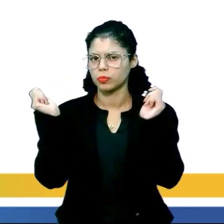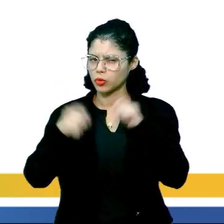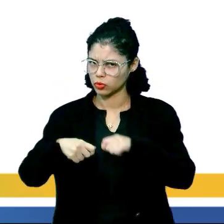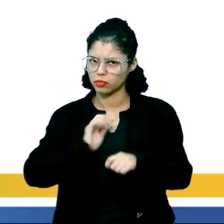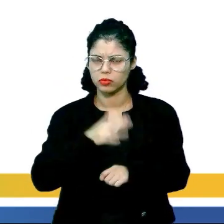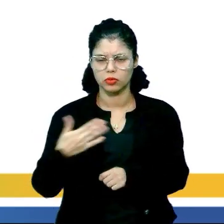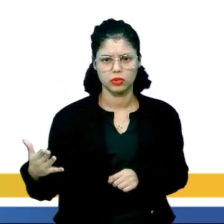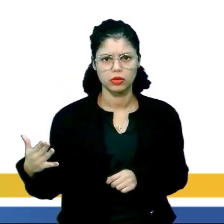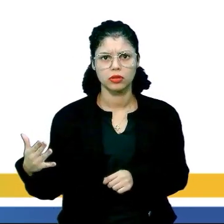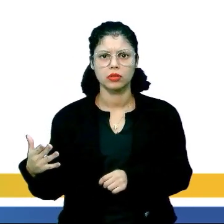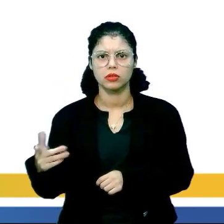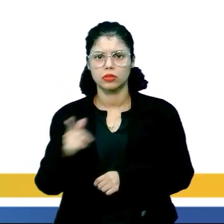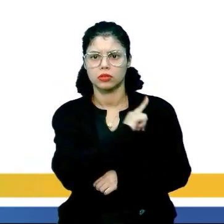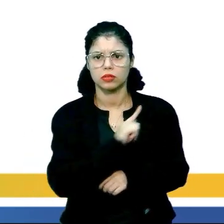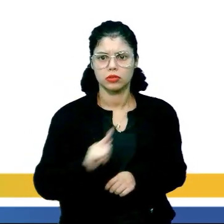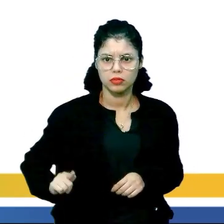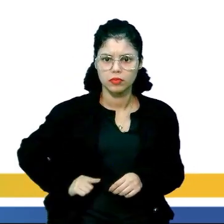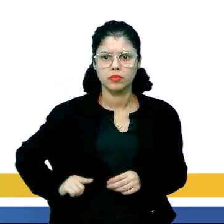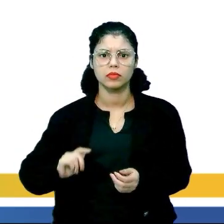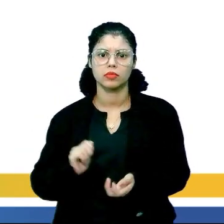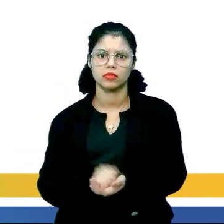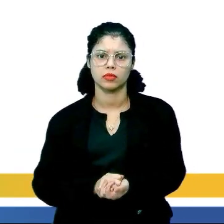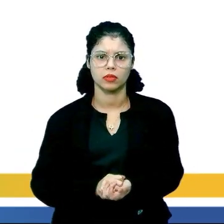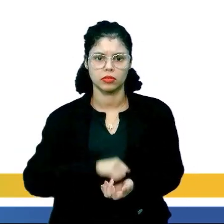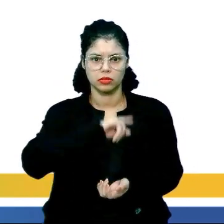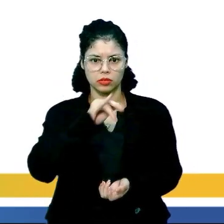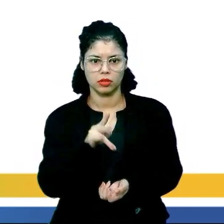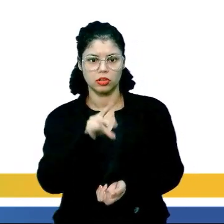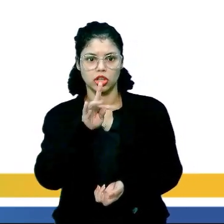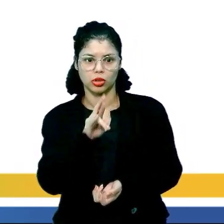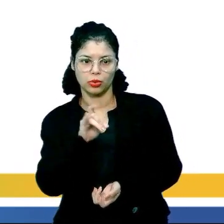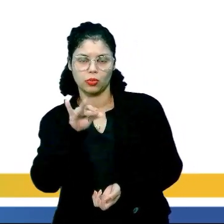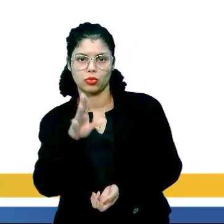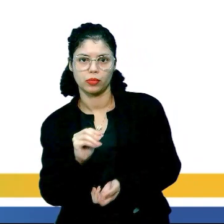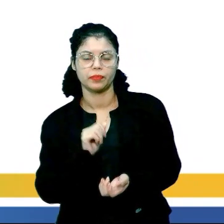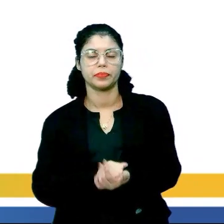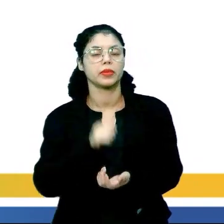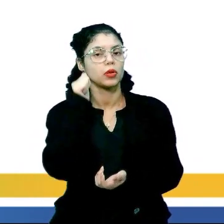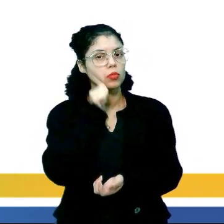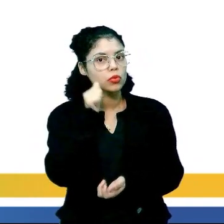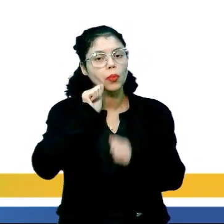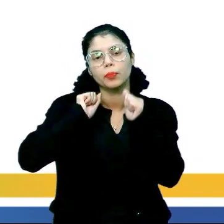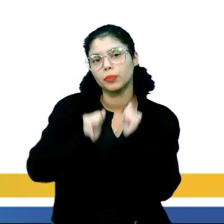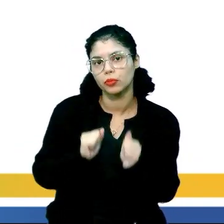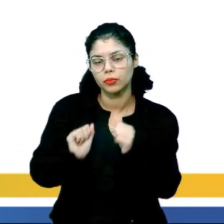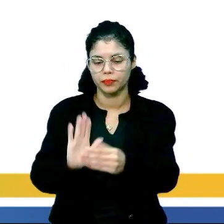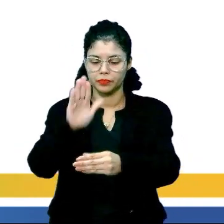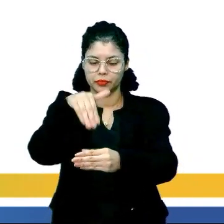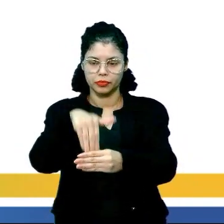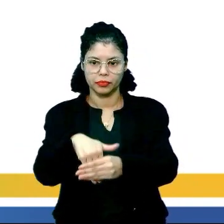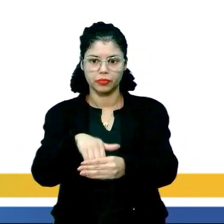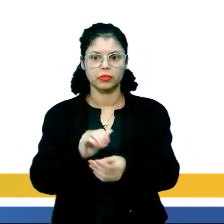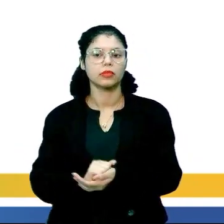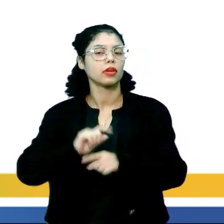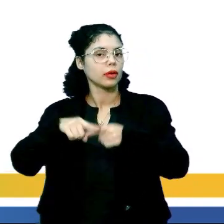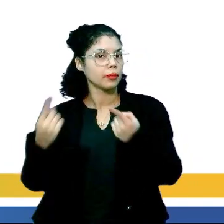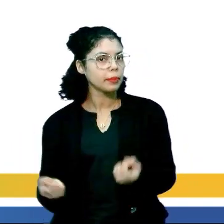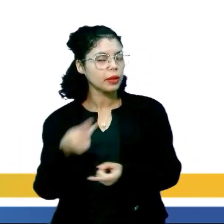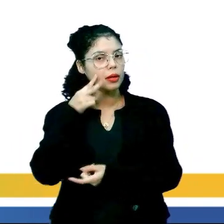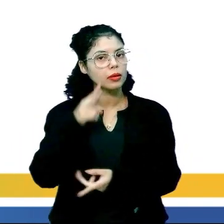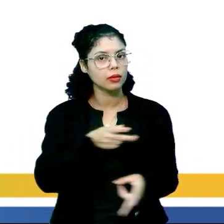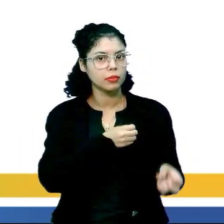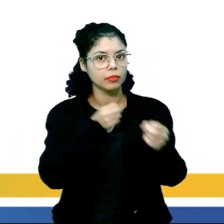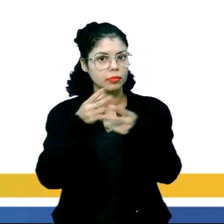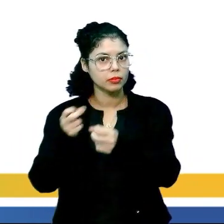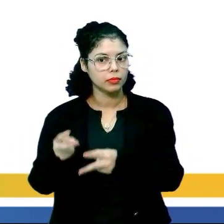aí num dos governos de Getúlio Vargas. Então a mulher passou a poder votar. Mas se a gente prestar